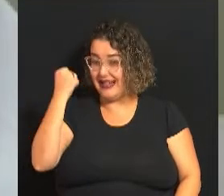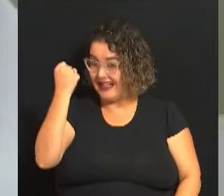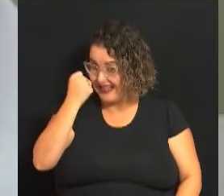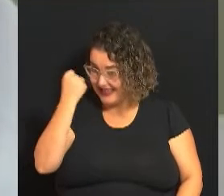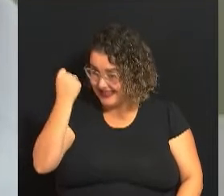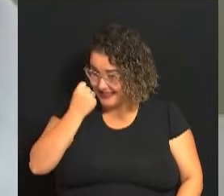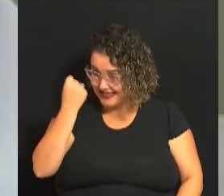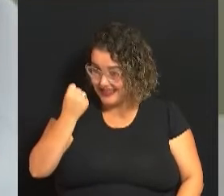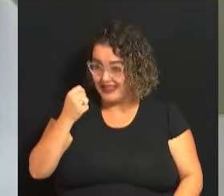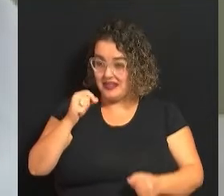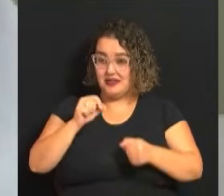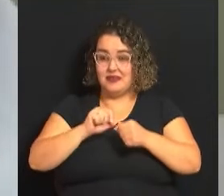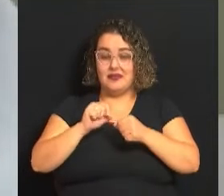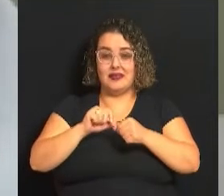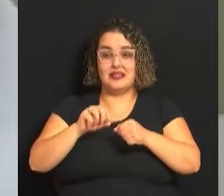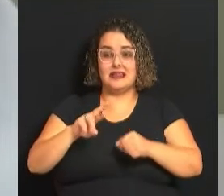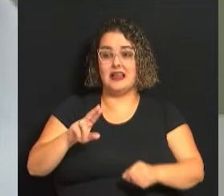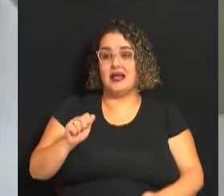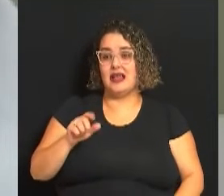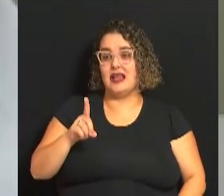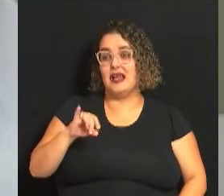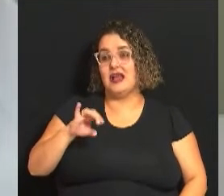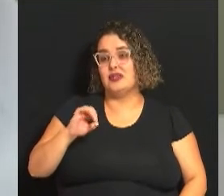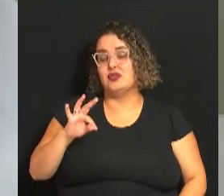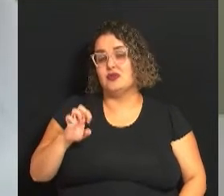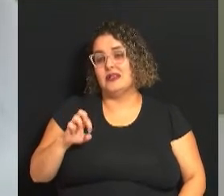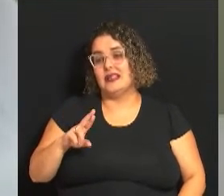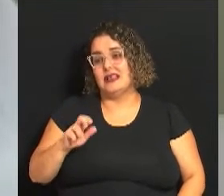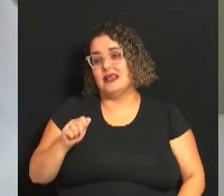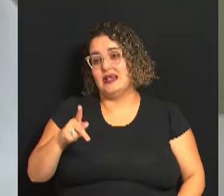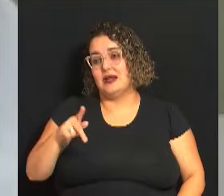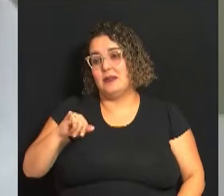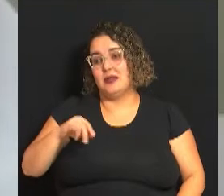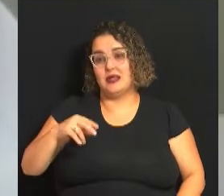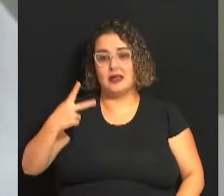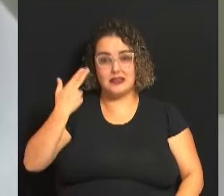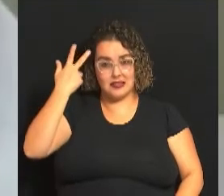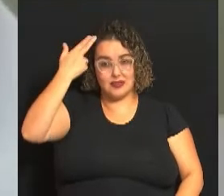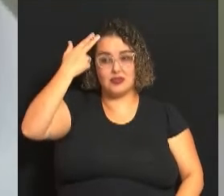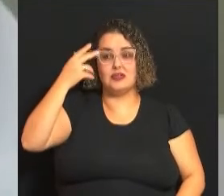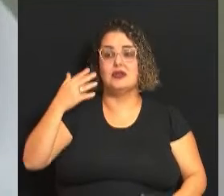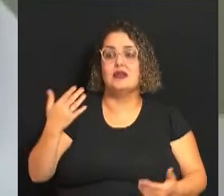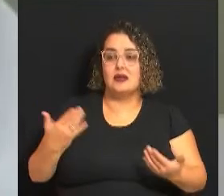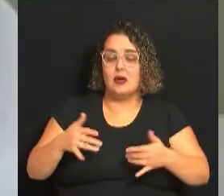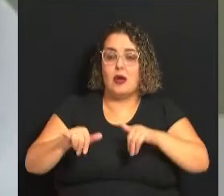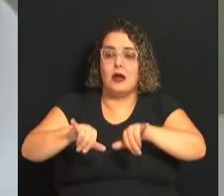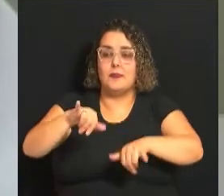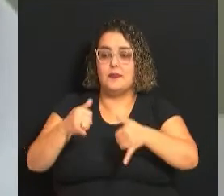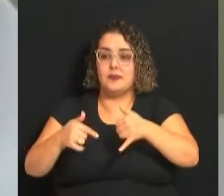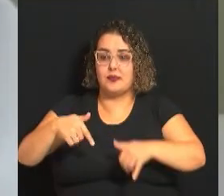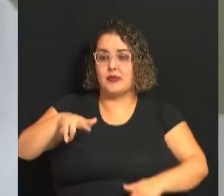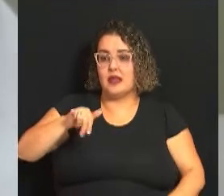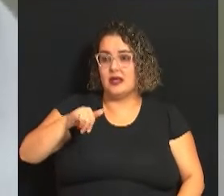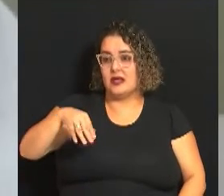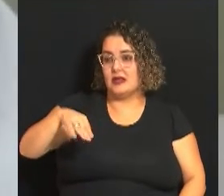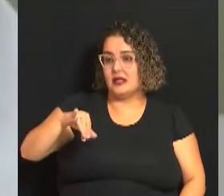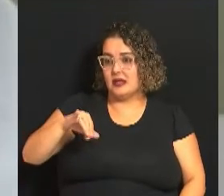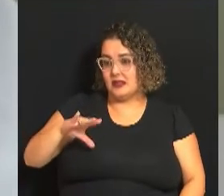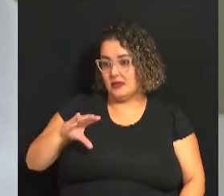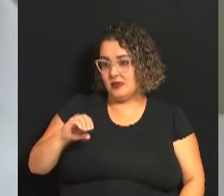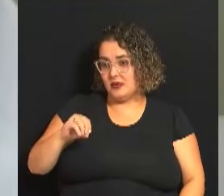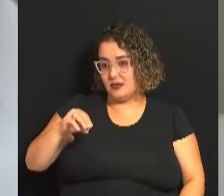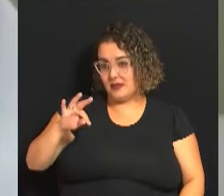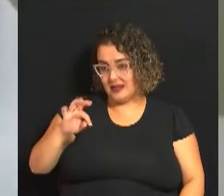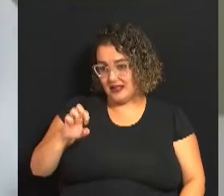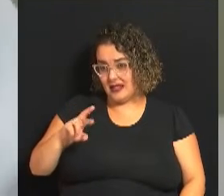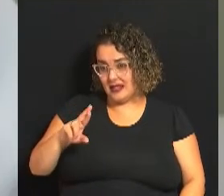naquela época radioterapia e cirurgia, fez quimioterapia hoje, nem com drogas antigas, inclusive, e ele